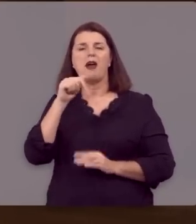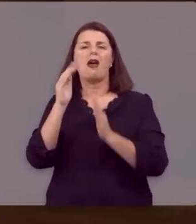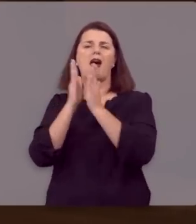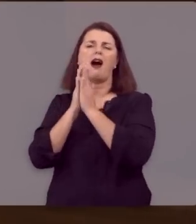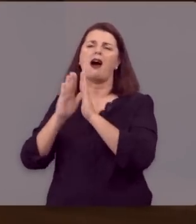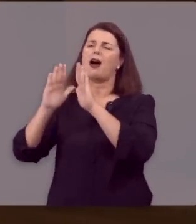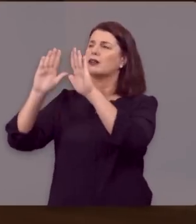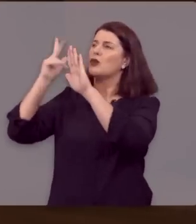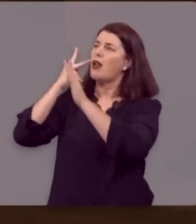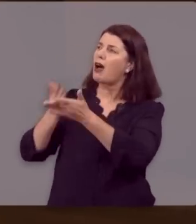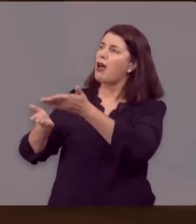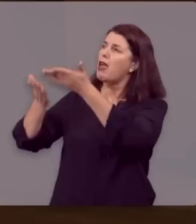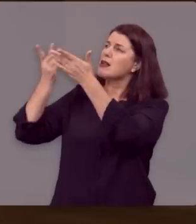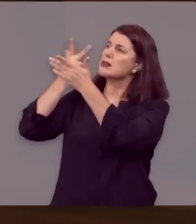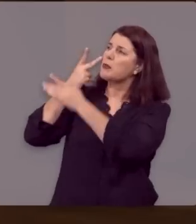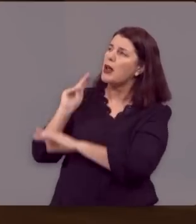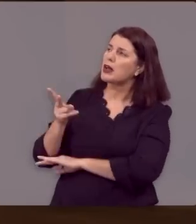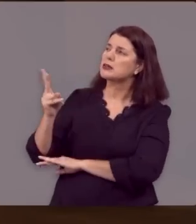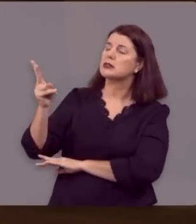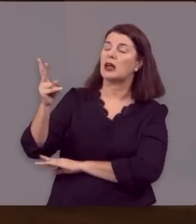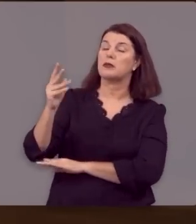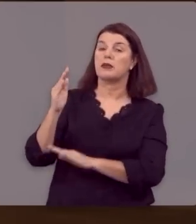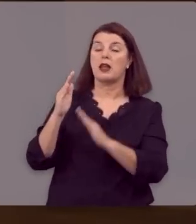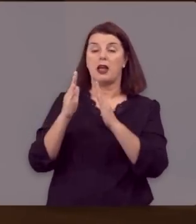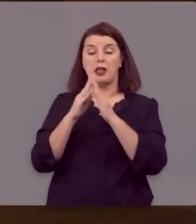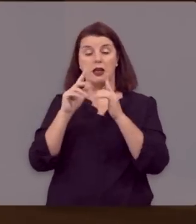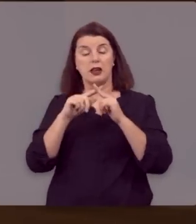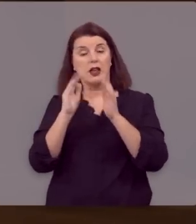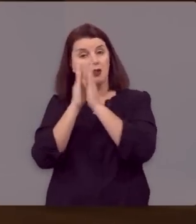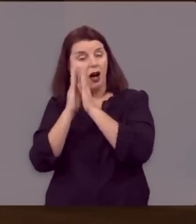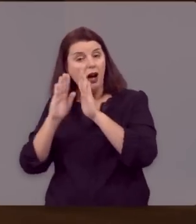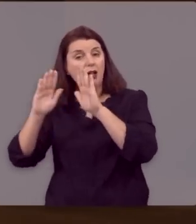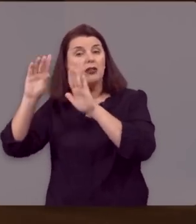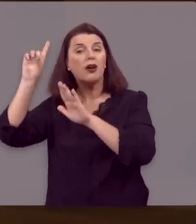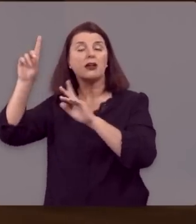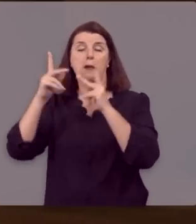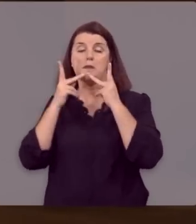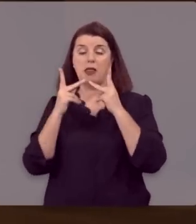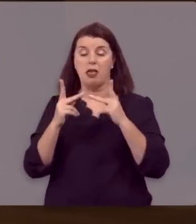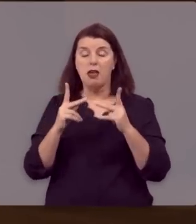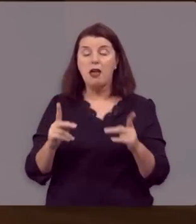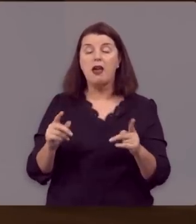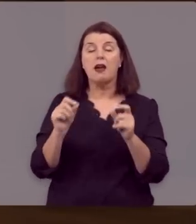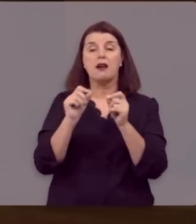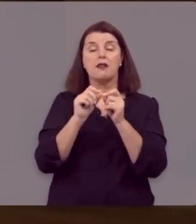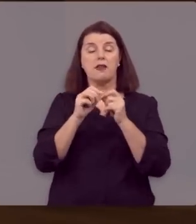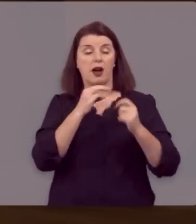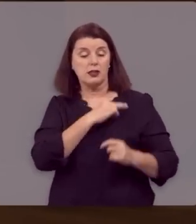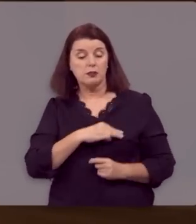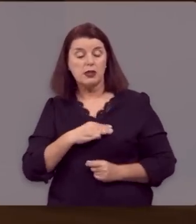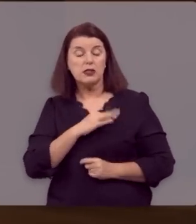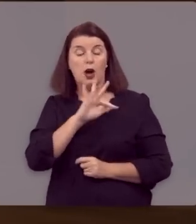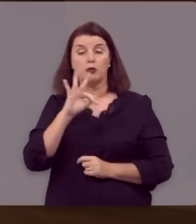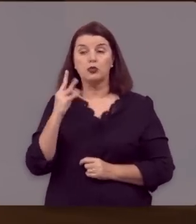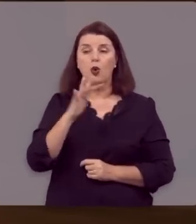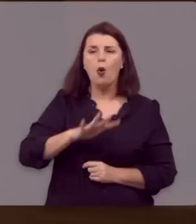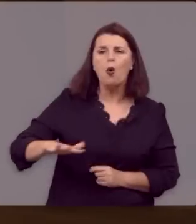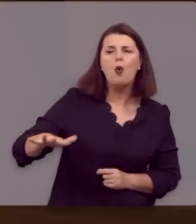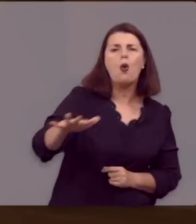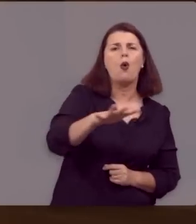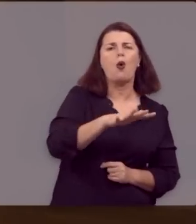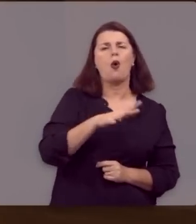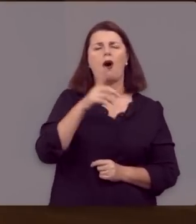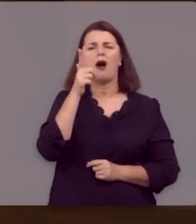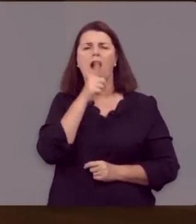Deus e exaltá-lo para sempre. Uma igreja que adora a Deus, prega a palavra, faz missões para que todas